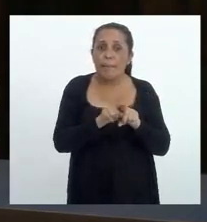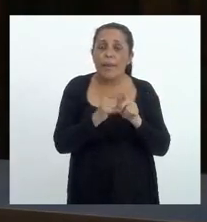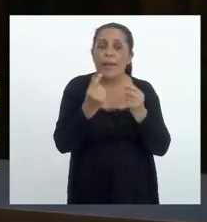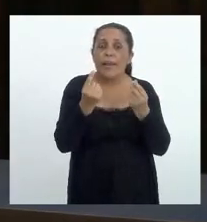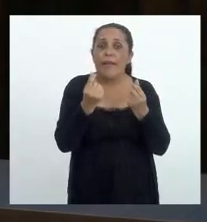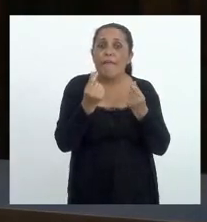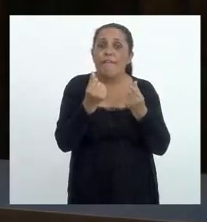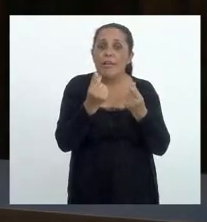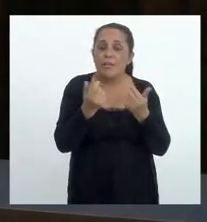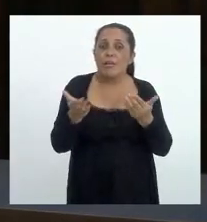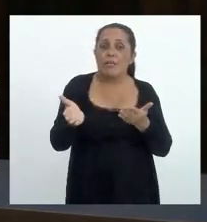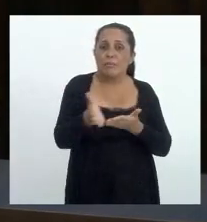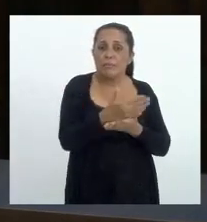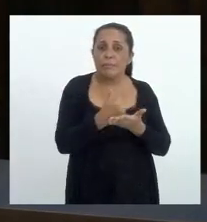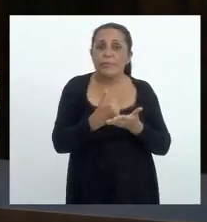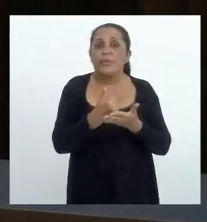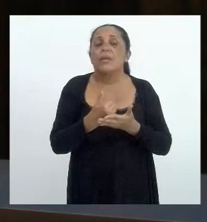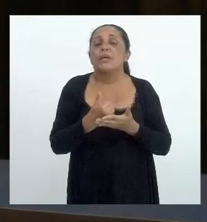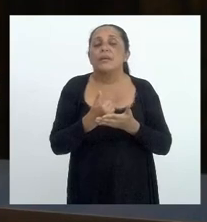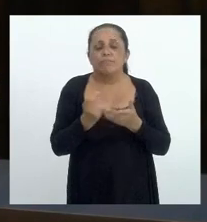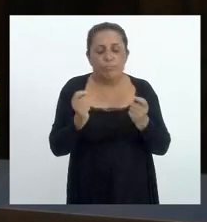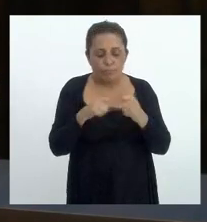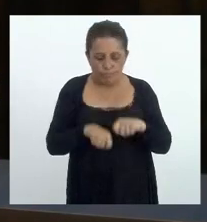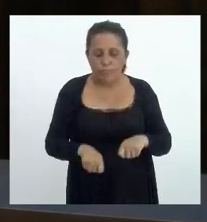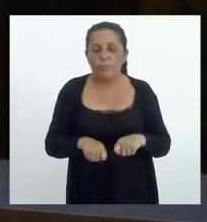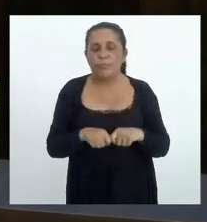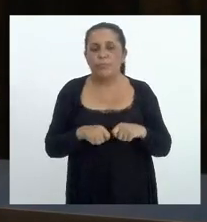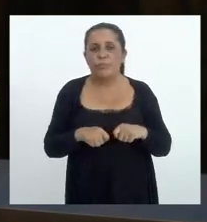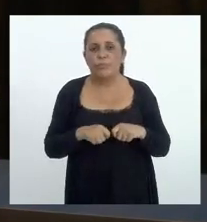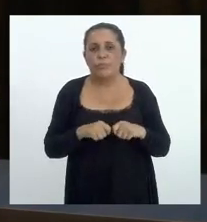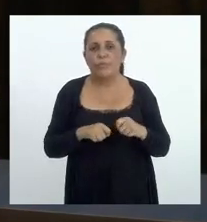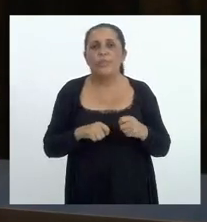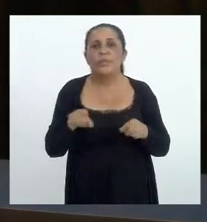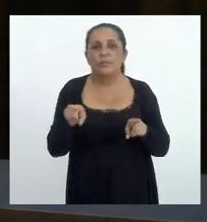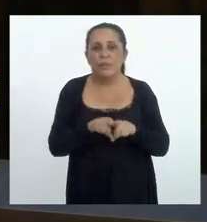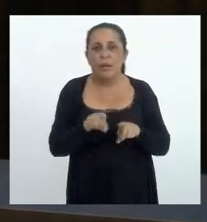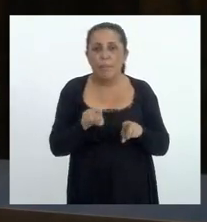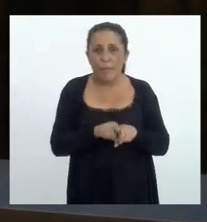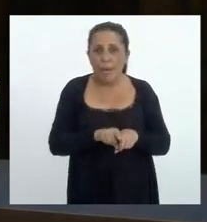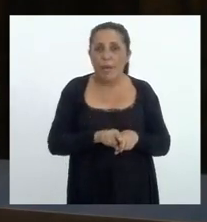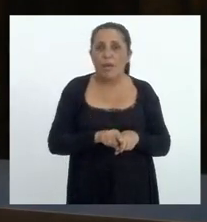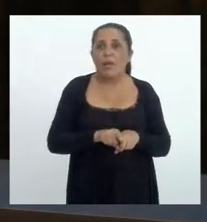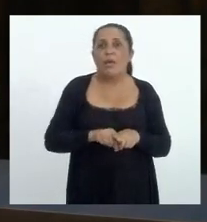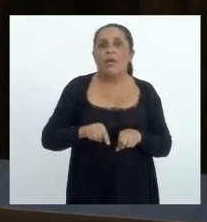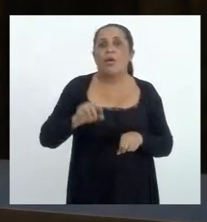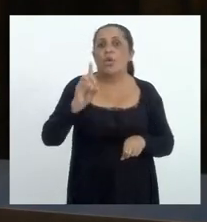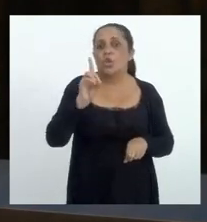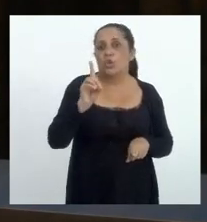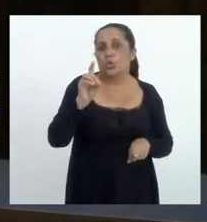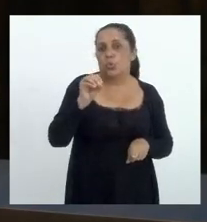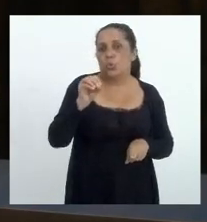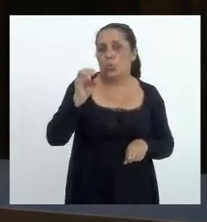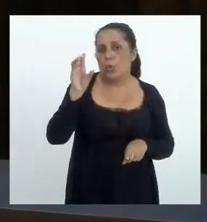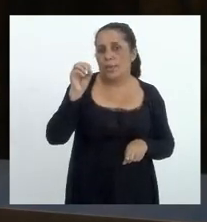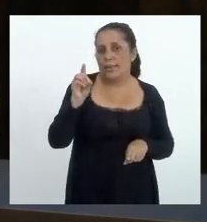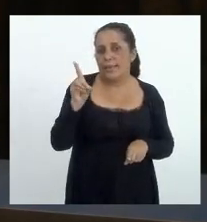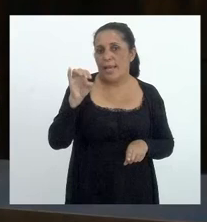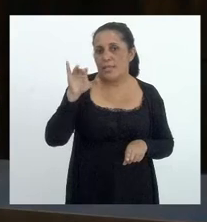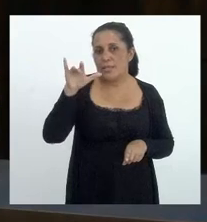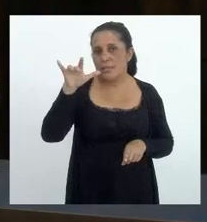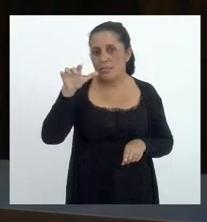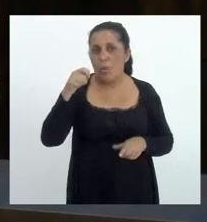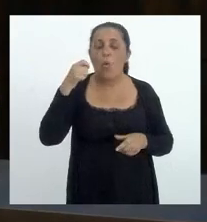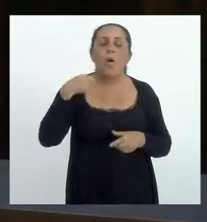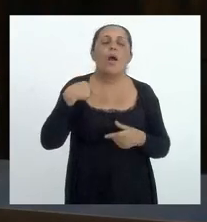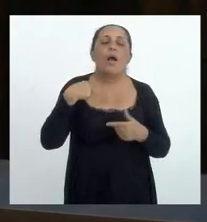possibilitou muitos outros mecanismos serem utilizados, e o duodécimo é cumprido, sim, no Estado do Rio de Janeiro,